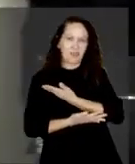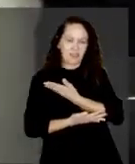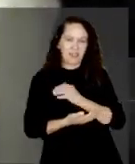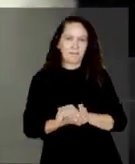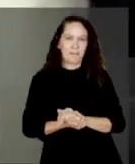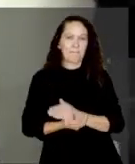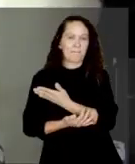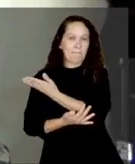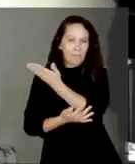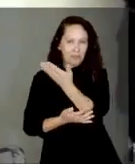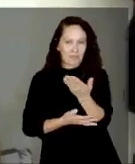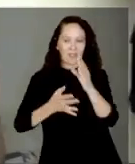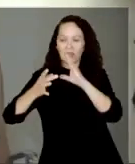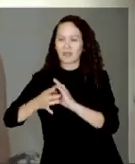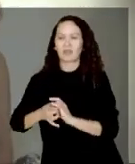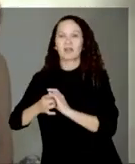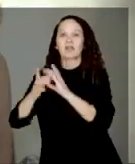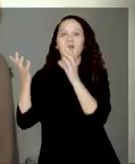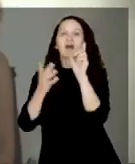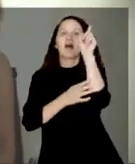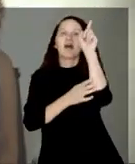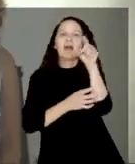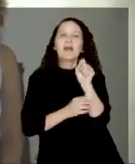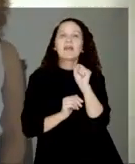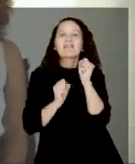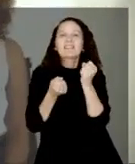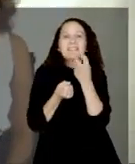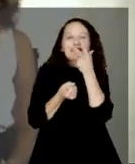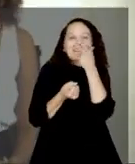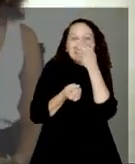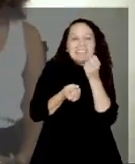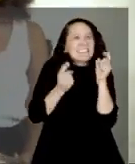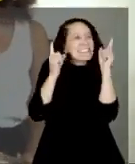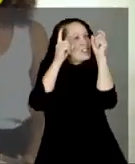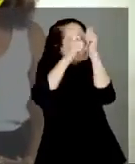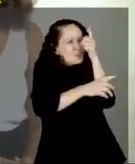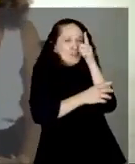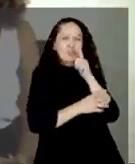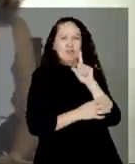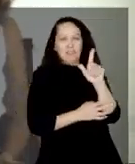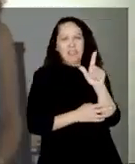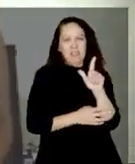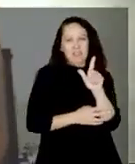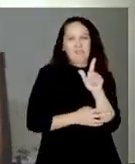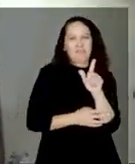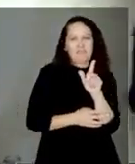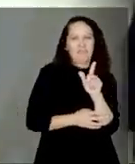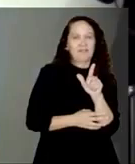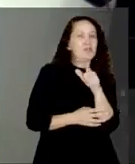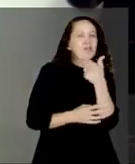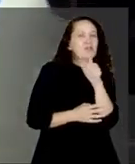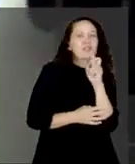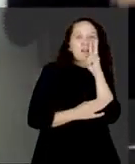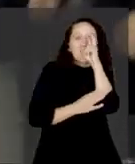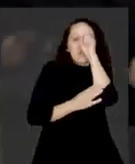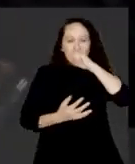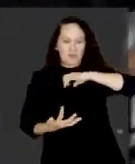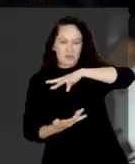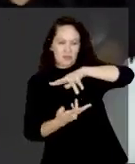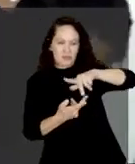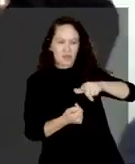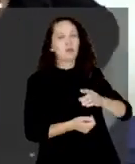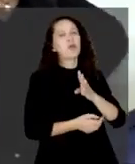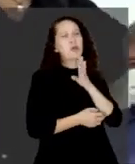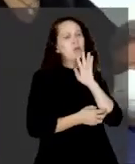se contenta com isso. E a democracia não anda. A democracia não evolui. Aqui no Brasil, a